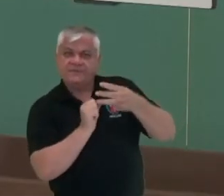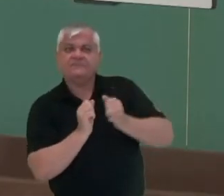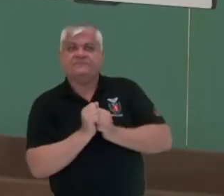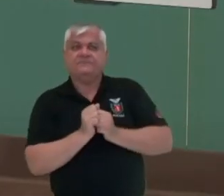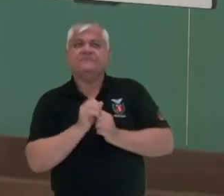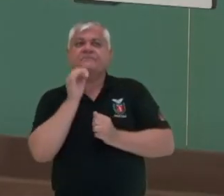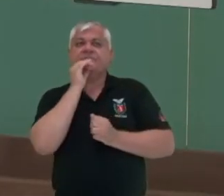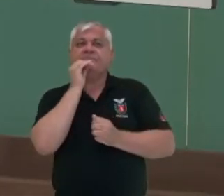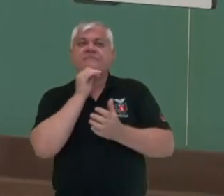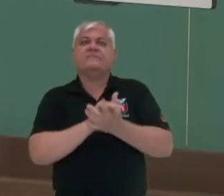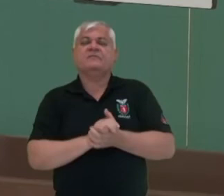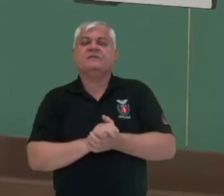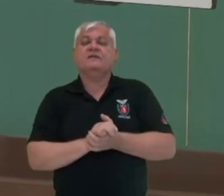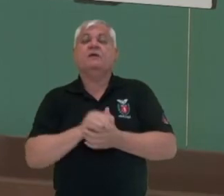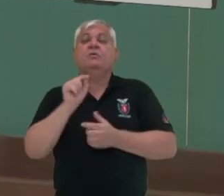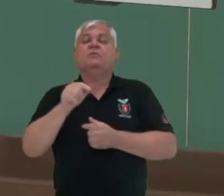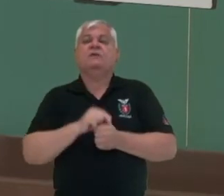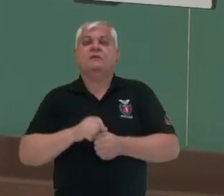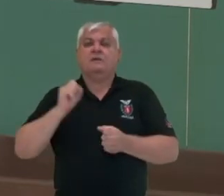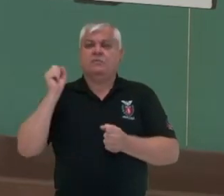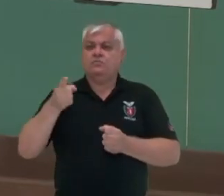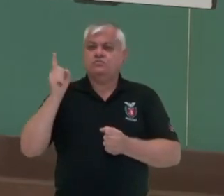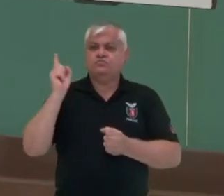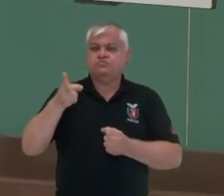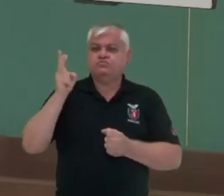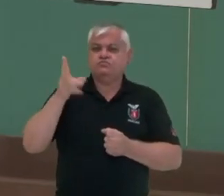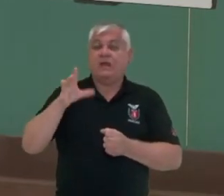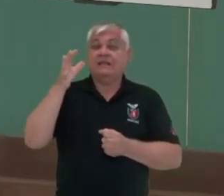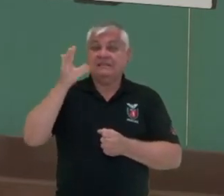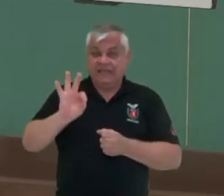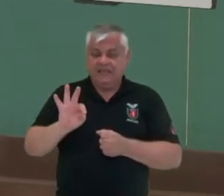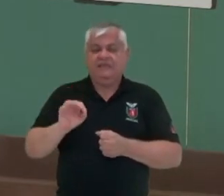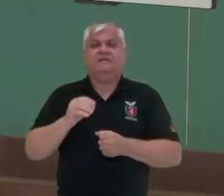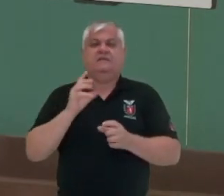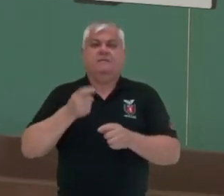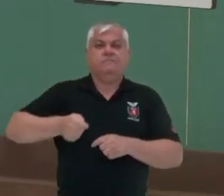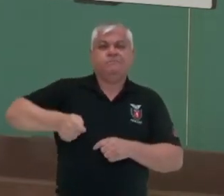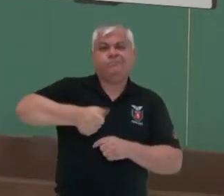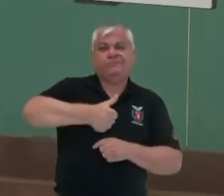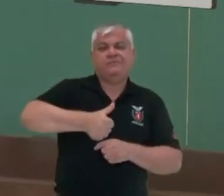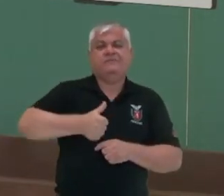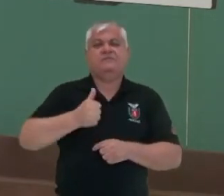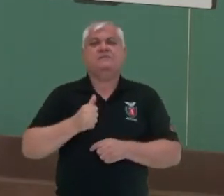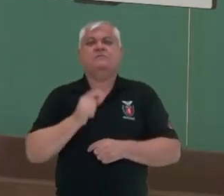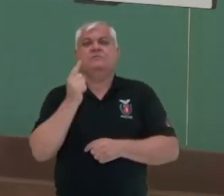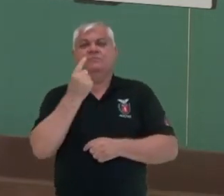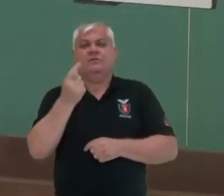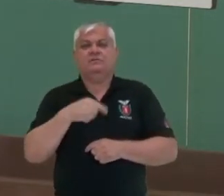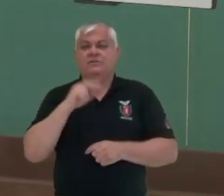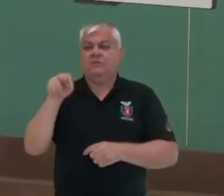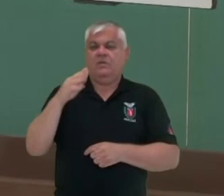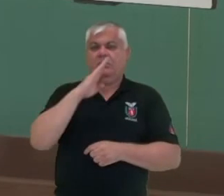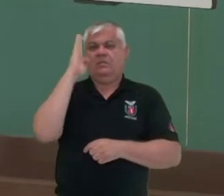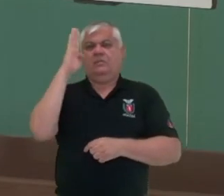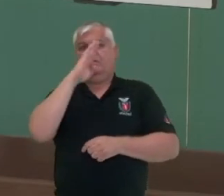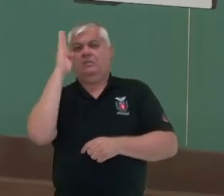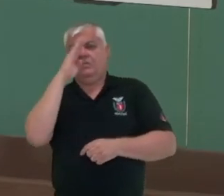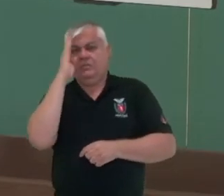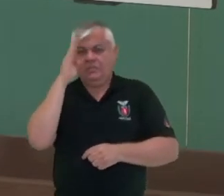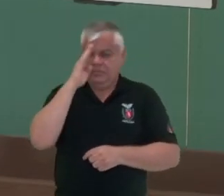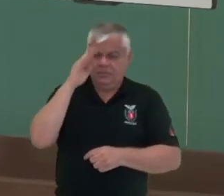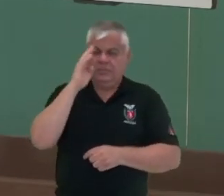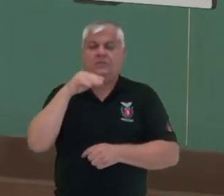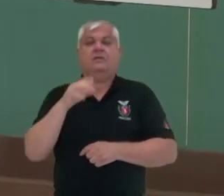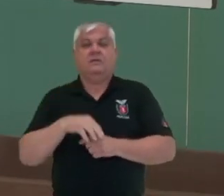knockdown é a contagem até 10 e acrescentará um ponto. O knockdown é quando eu deixo o adversário, ele lá, quando, né, em uma